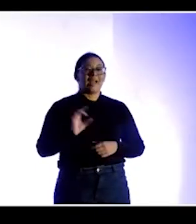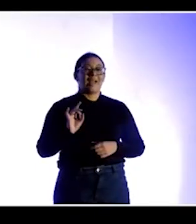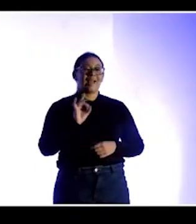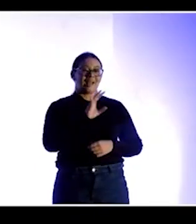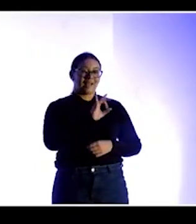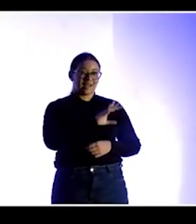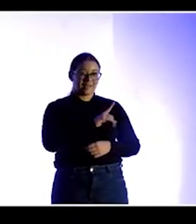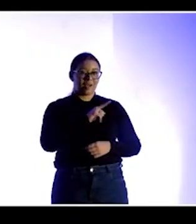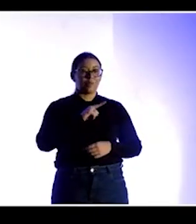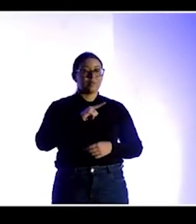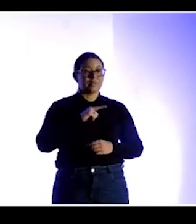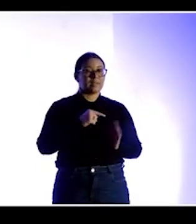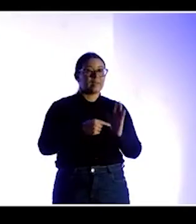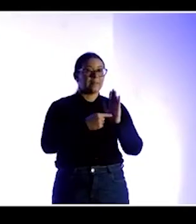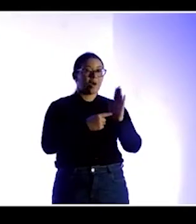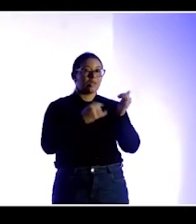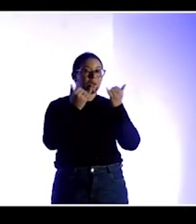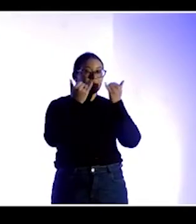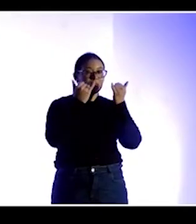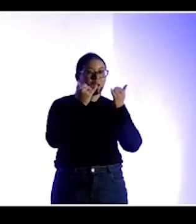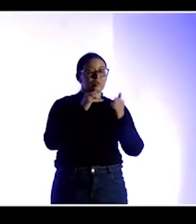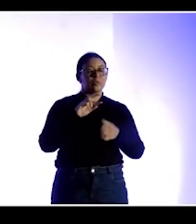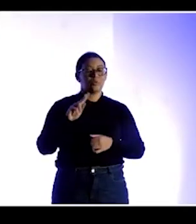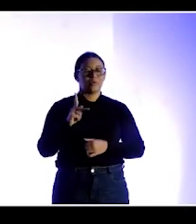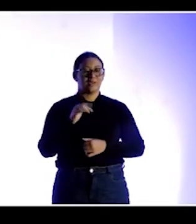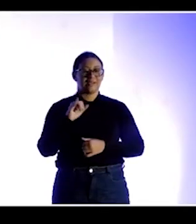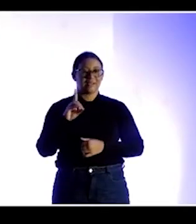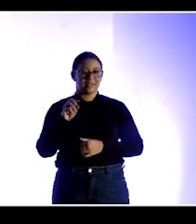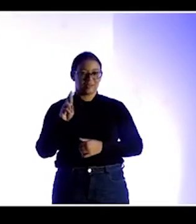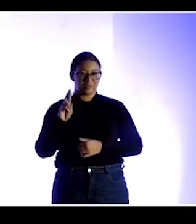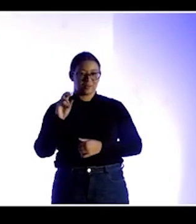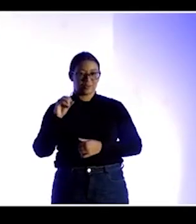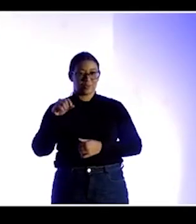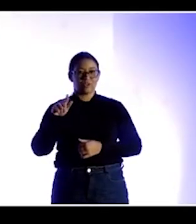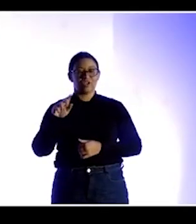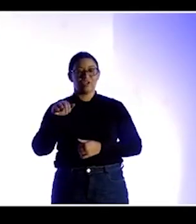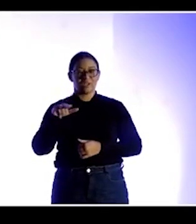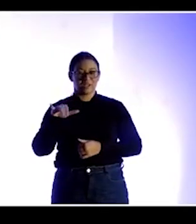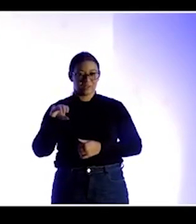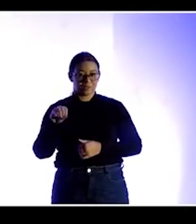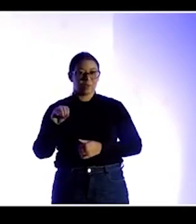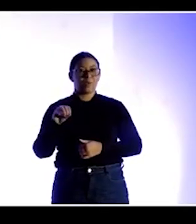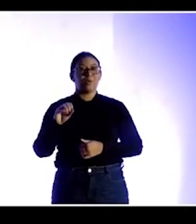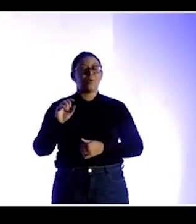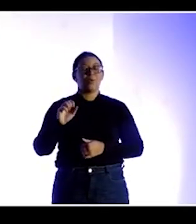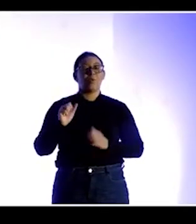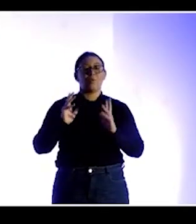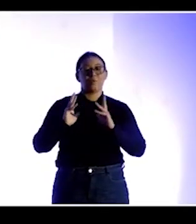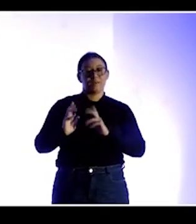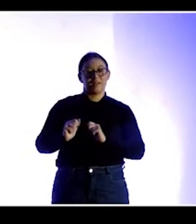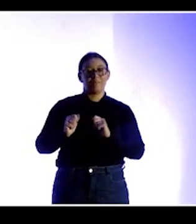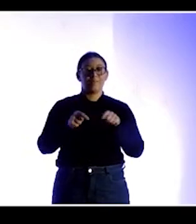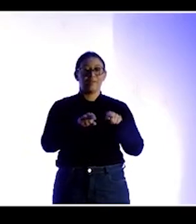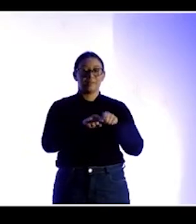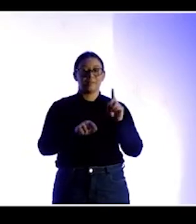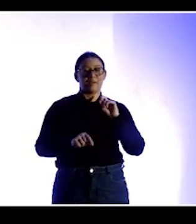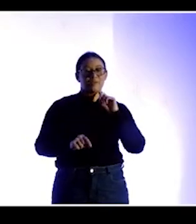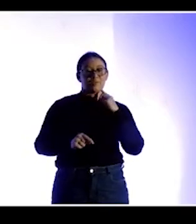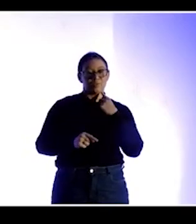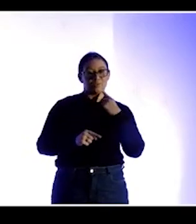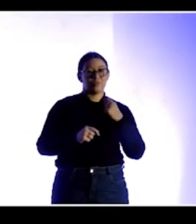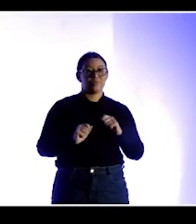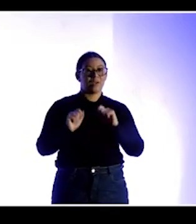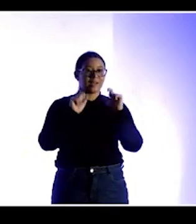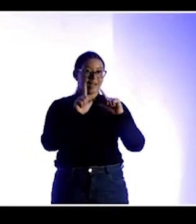hidrogênio verde. E aqui estão os hidrogênios sujos, de carvão, de gás natural. Mas o que a gente vê aqui